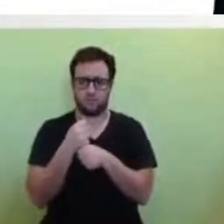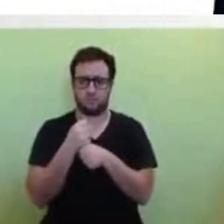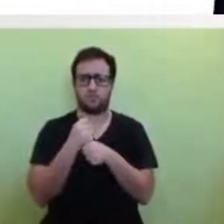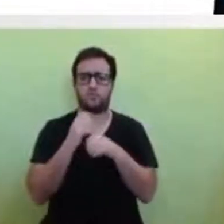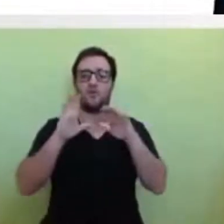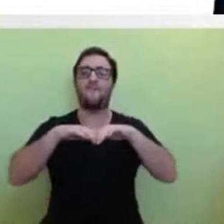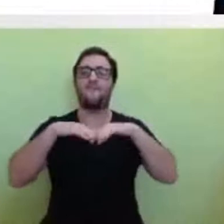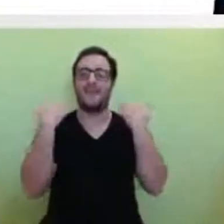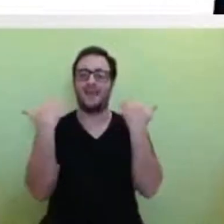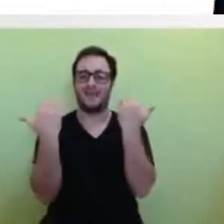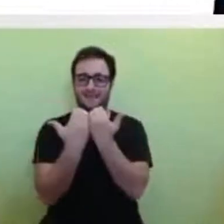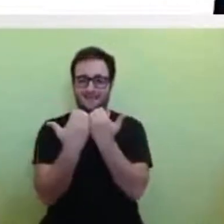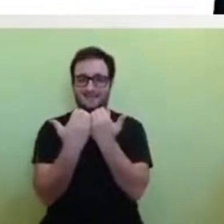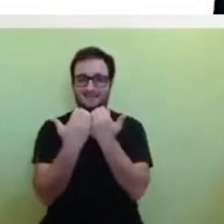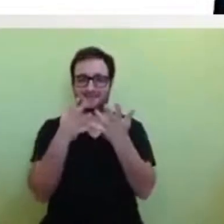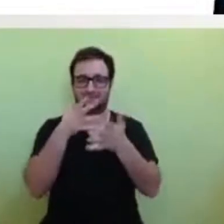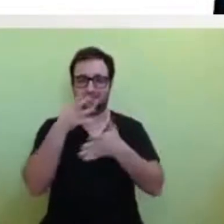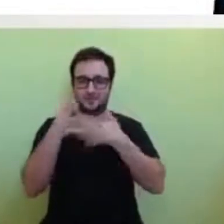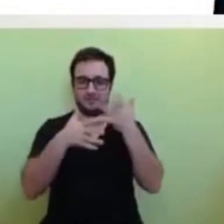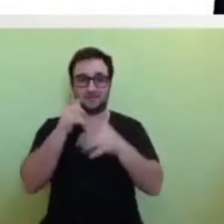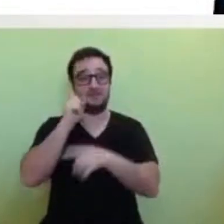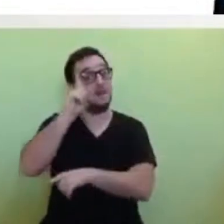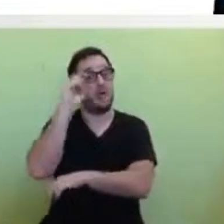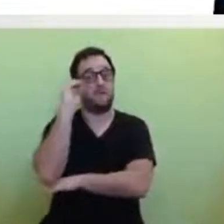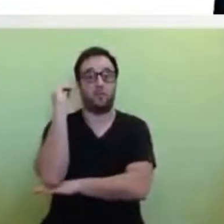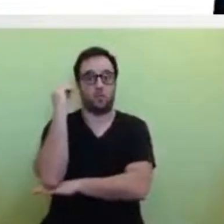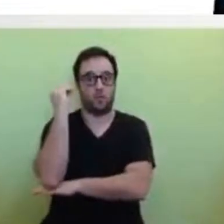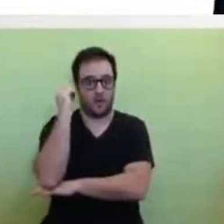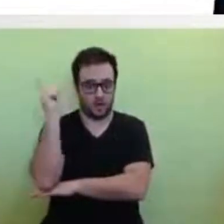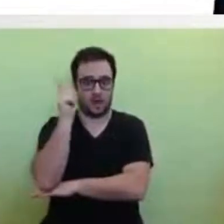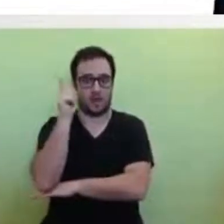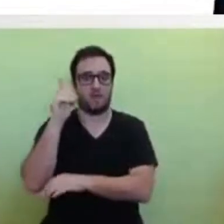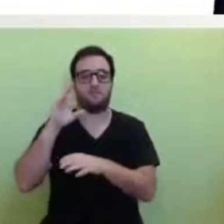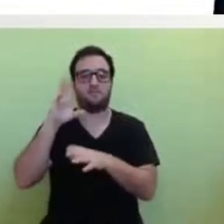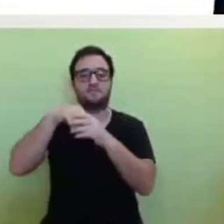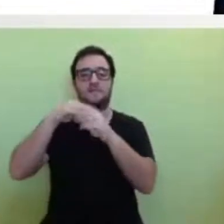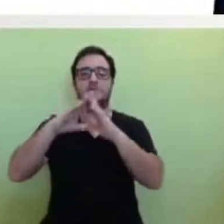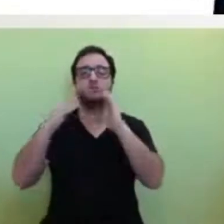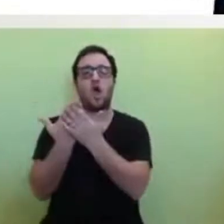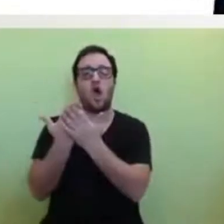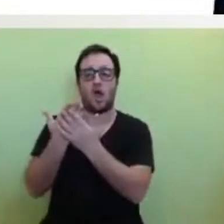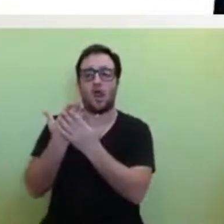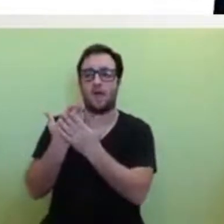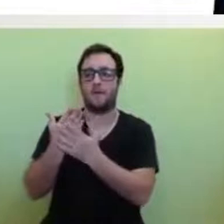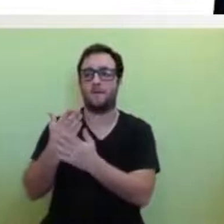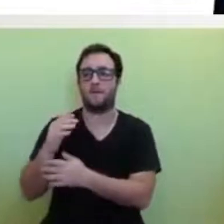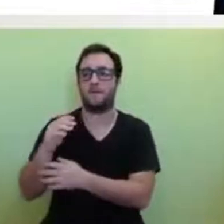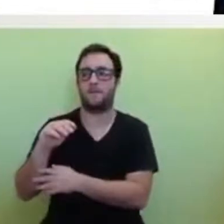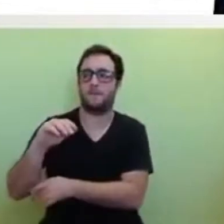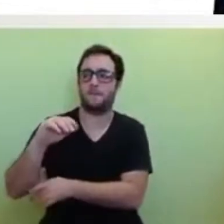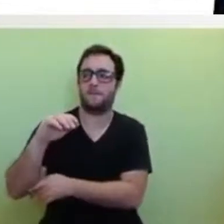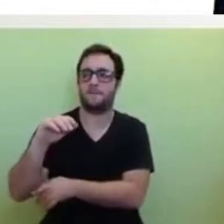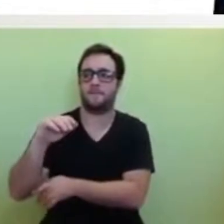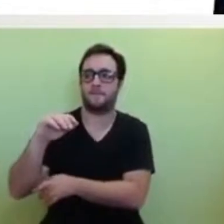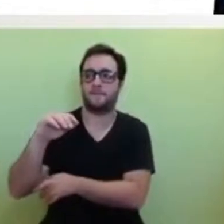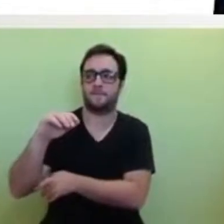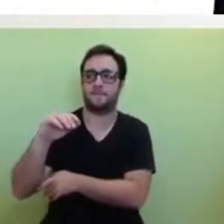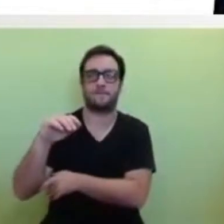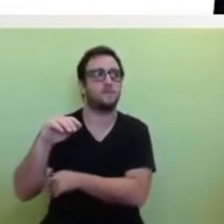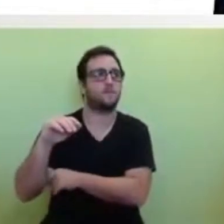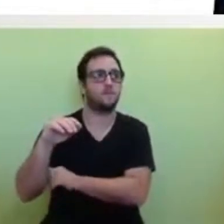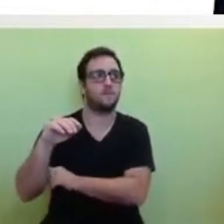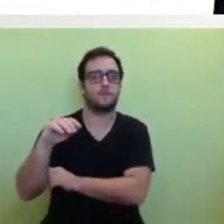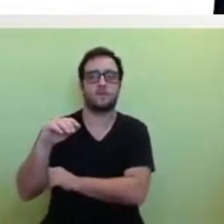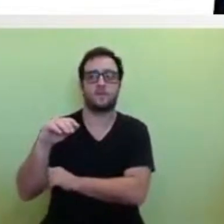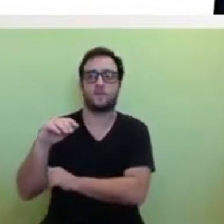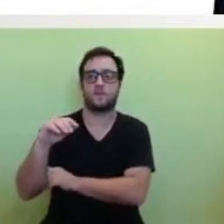sul, lá em Porto Alegre, na escola Frei Pacífico, que é uma escola que implementou a escrita de sinais, e ela é amplamente,